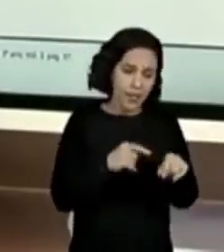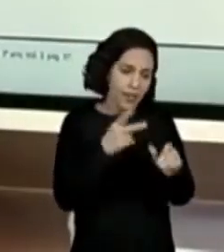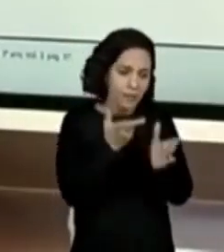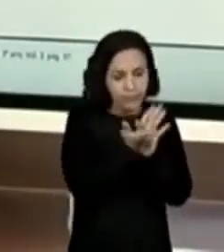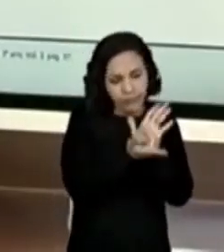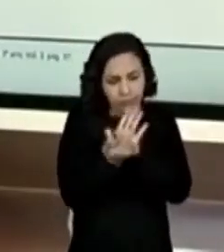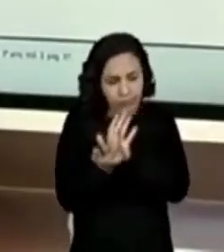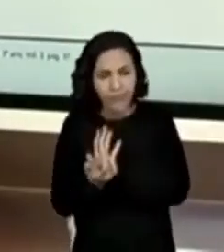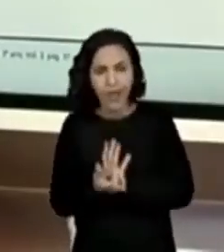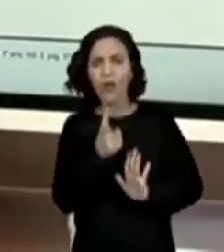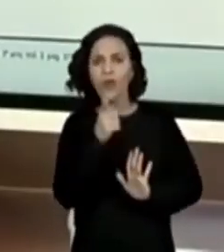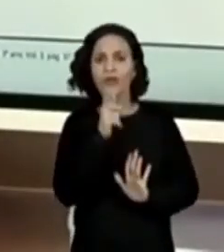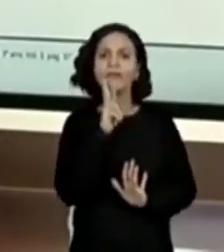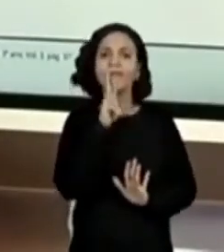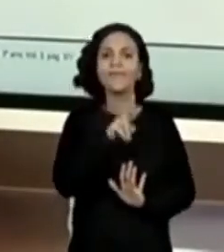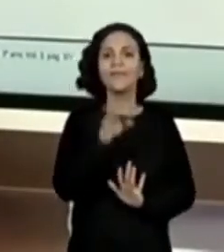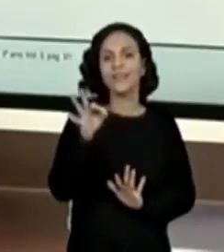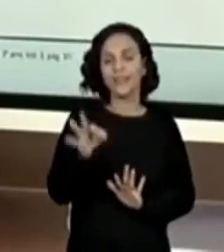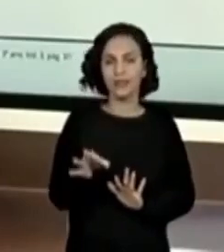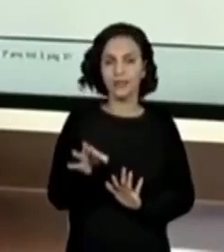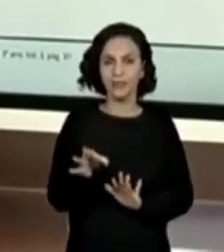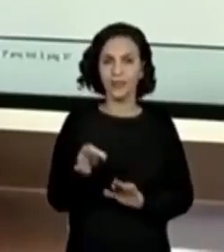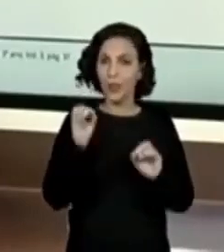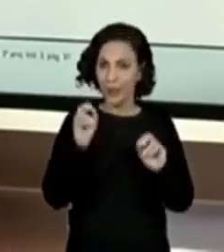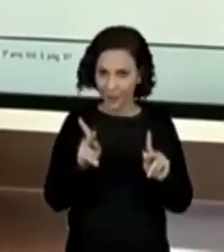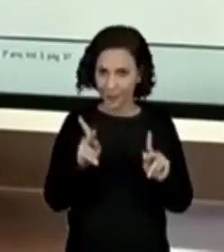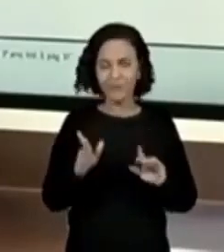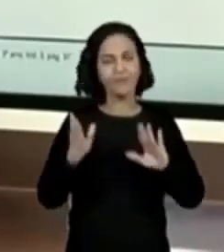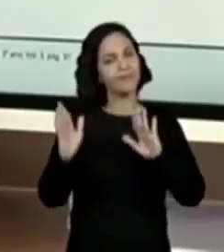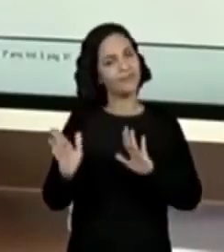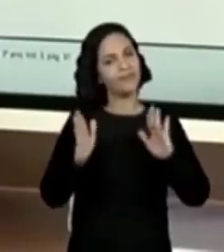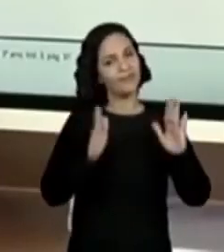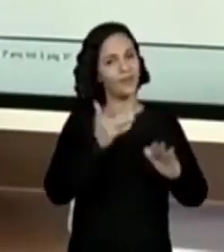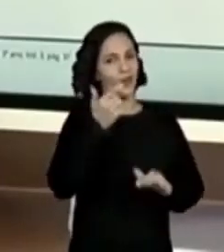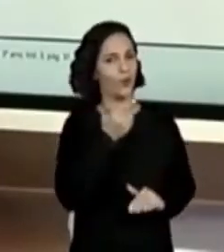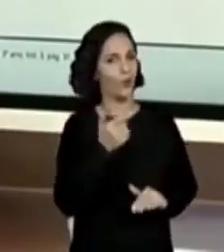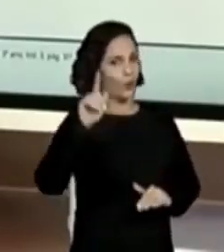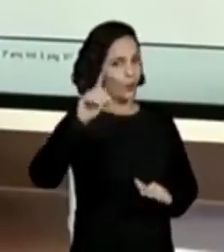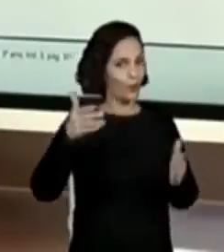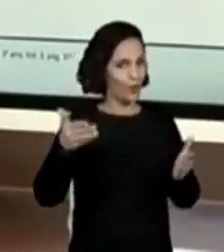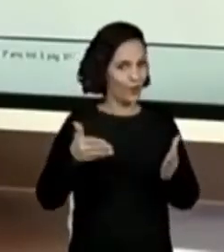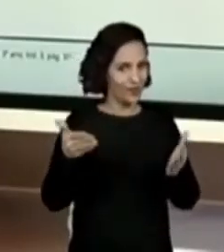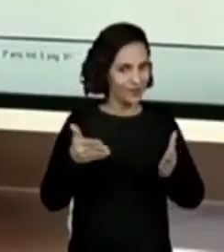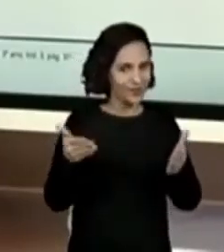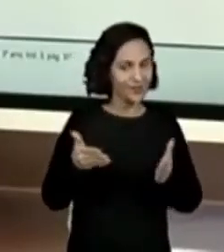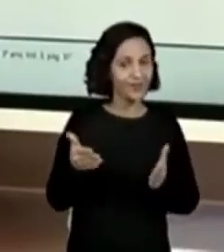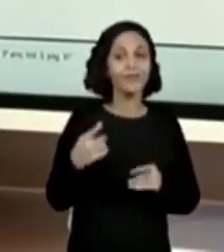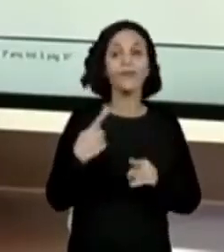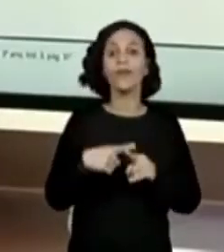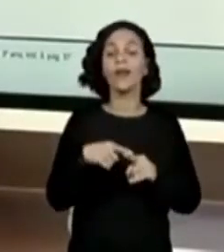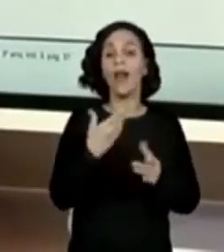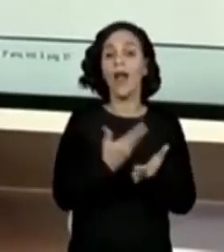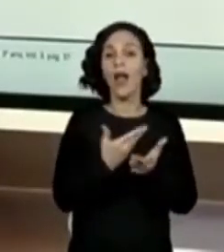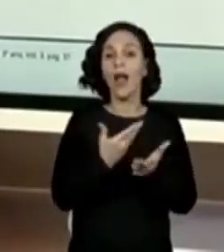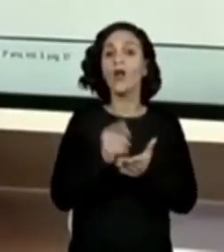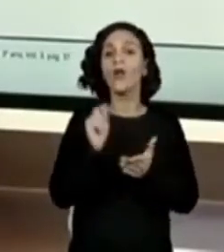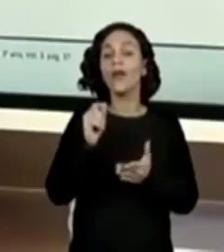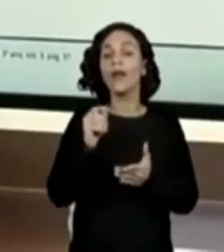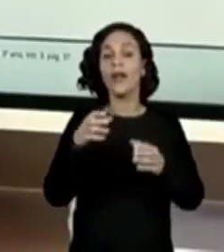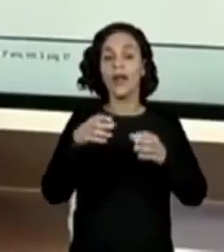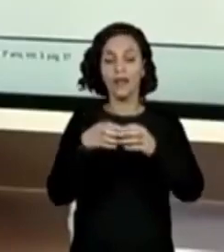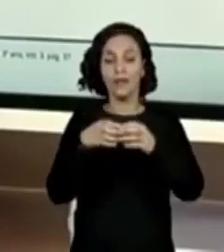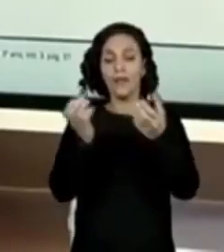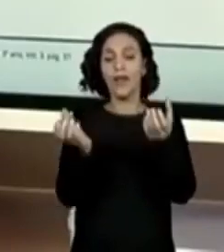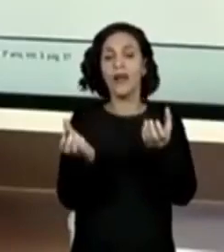problema. Muito bem? Então vamos passar para o próximo problema aí. Porque a gente falou que a aula era sobre caquis e